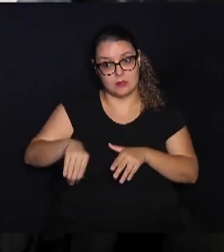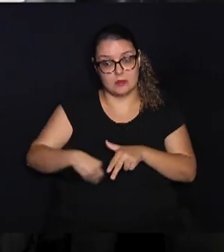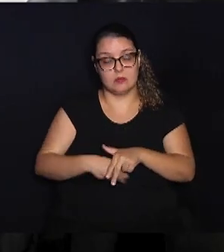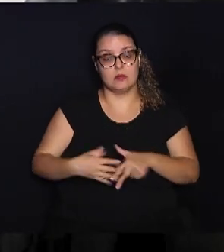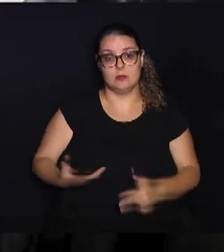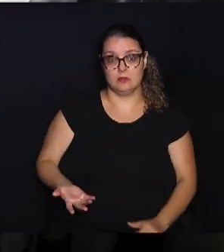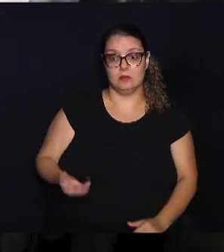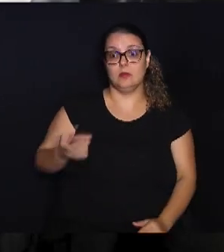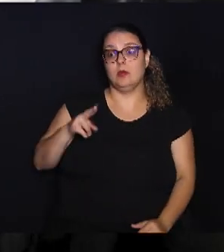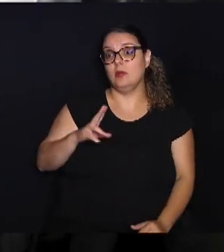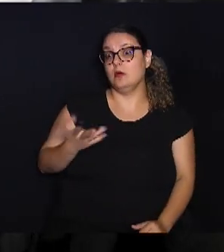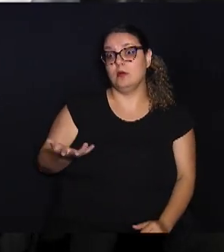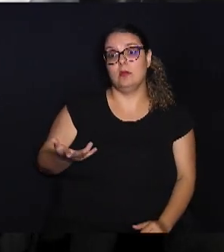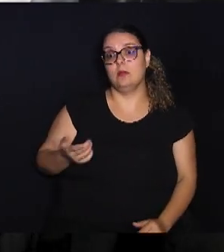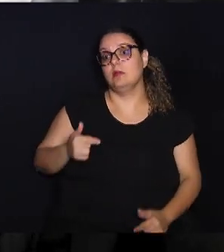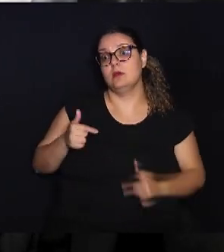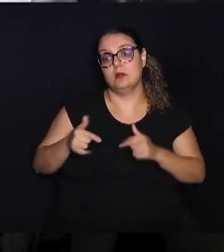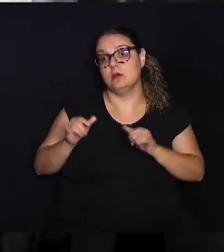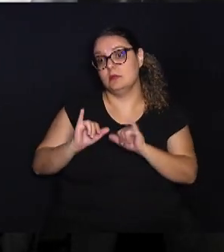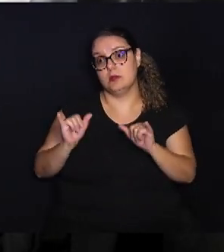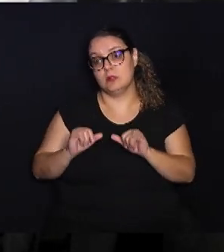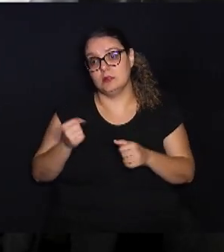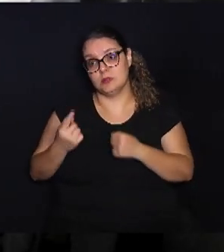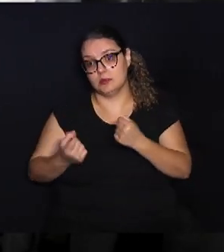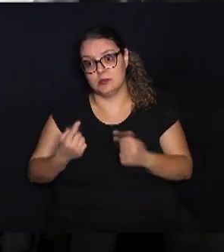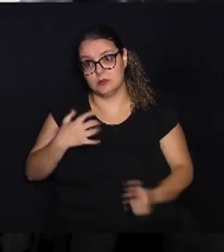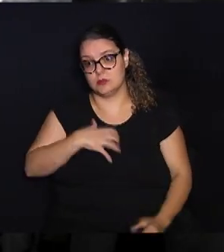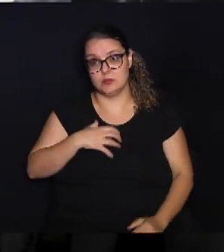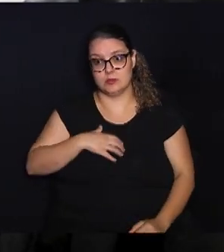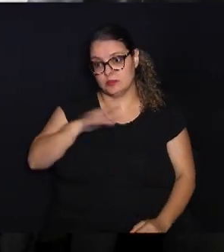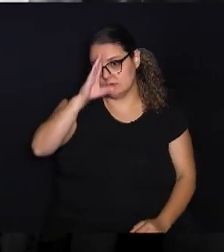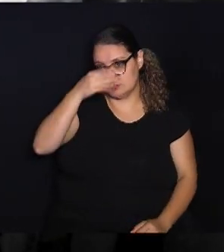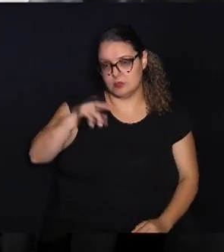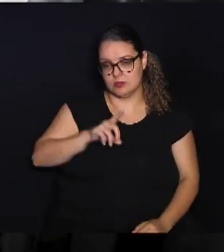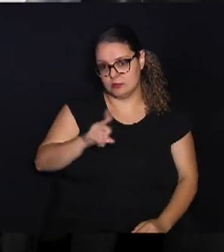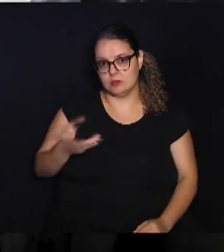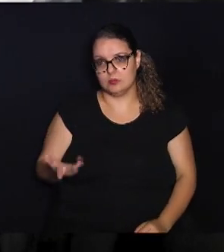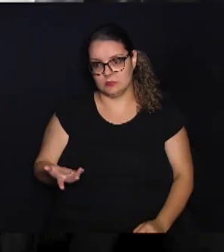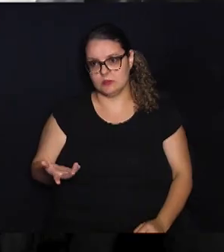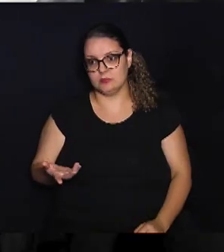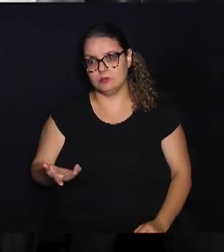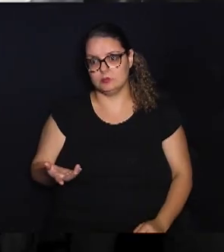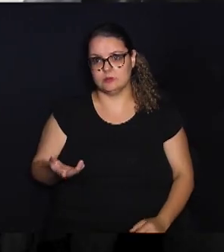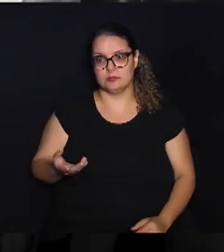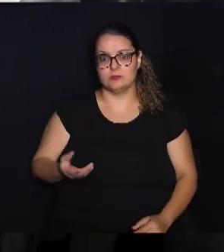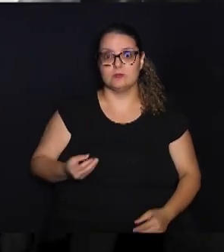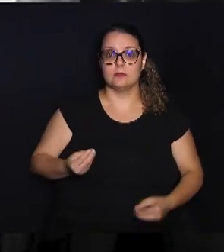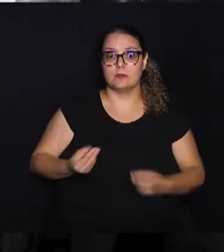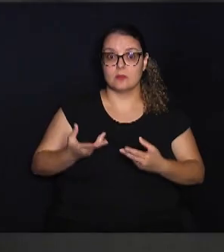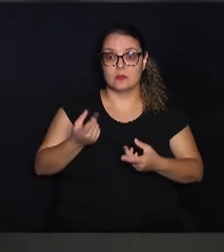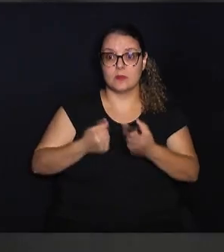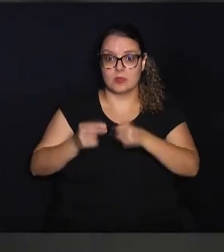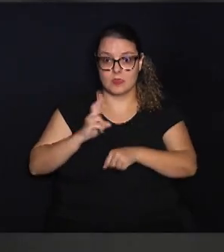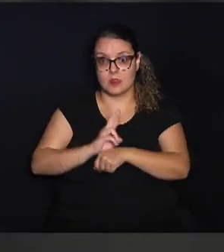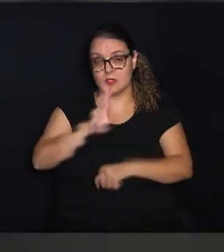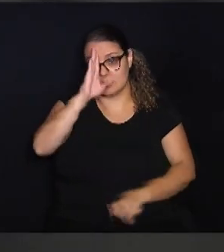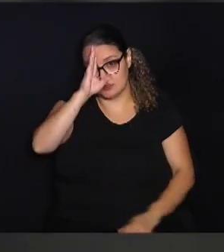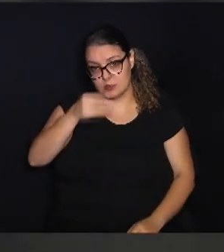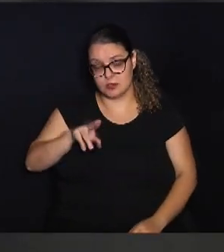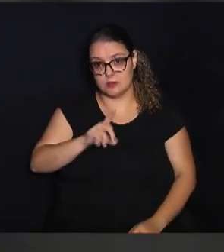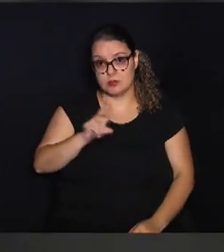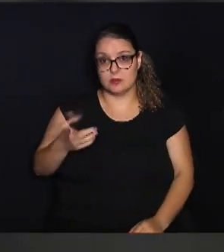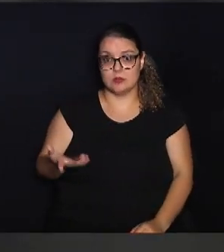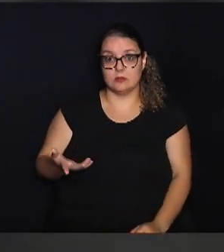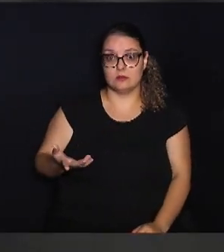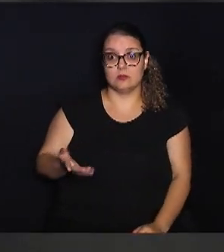seja para trabalhar na campanha dele de alguma forma, direta ou indireta, para trazer recursos de forma direta ou indireta. Então já